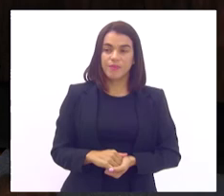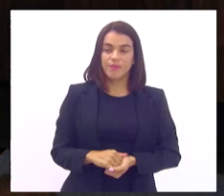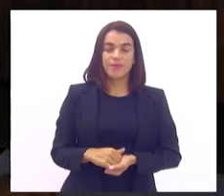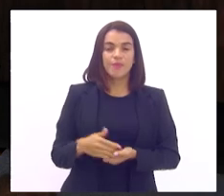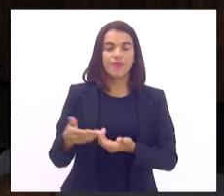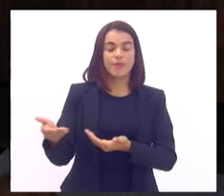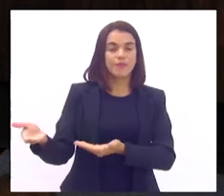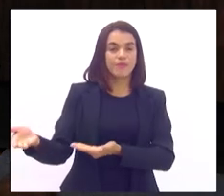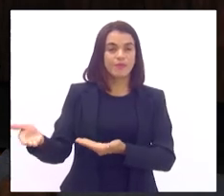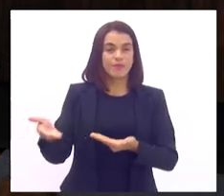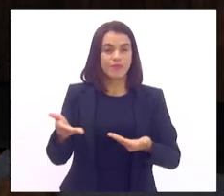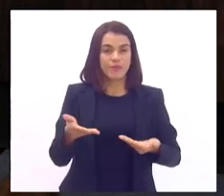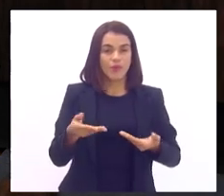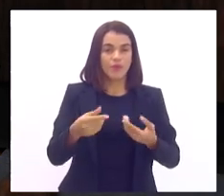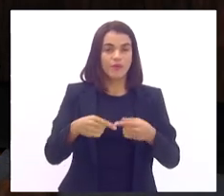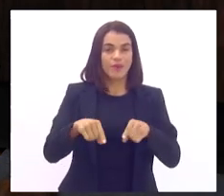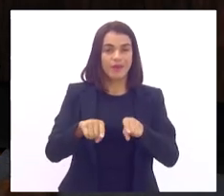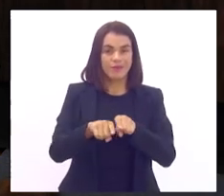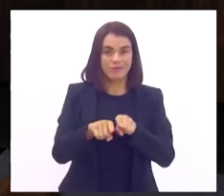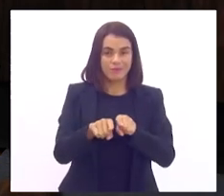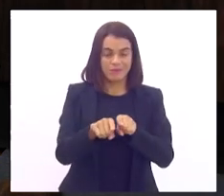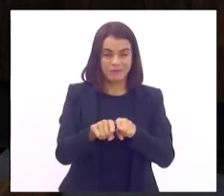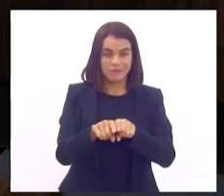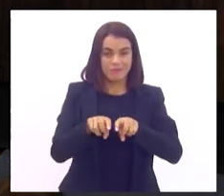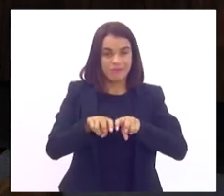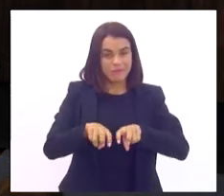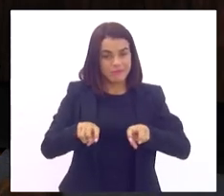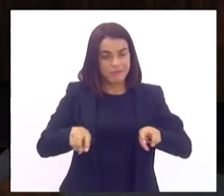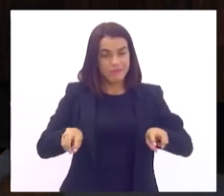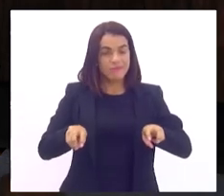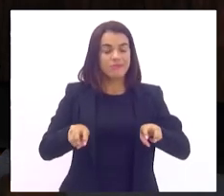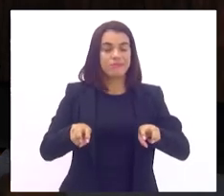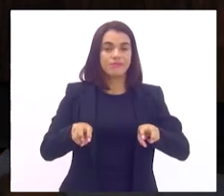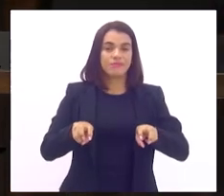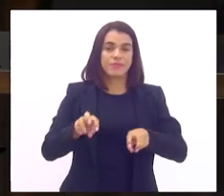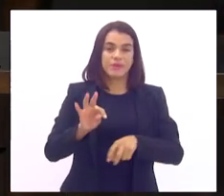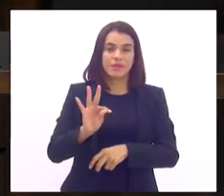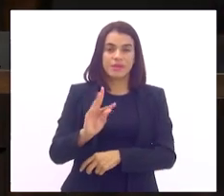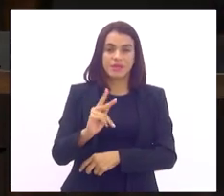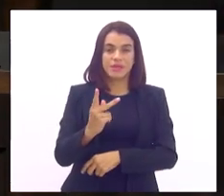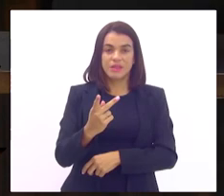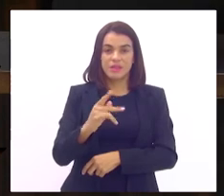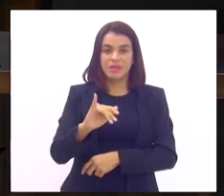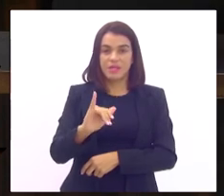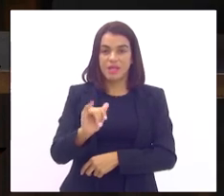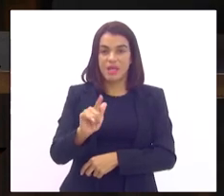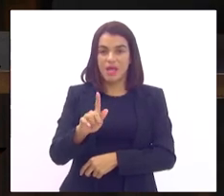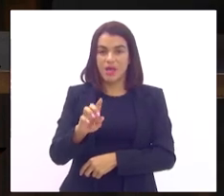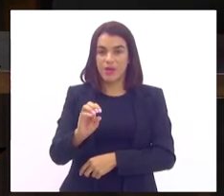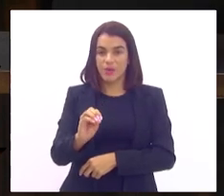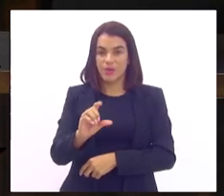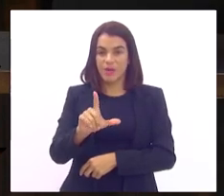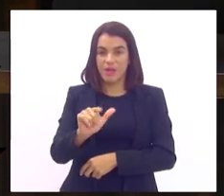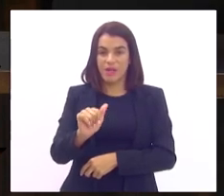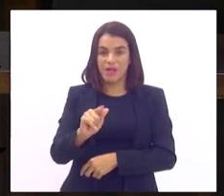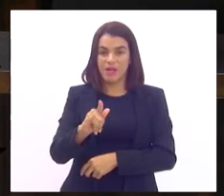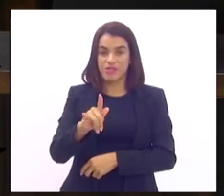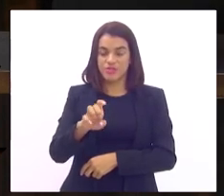Convidar aqui também o Tiago Lage, subcontrolador-geral do